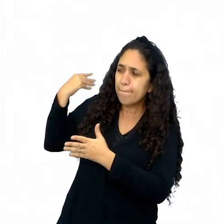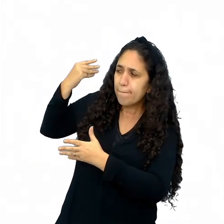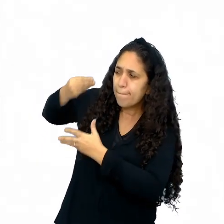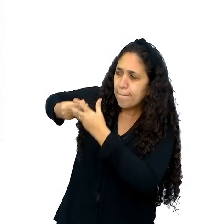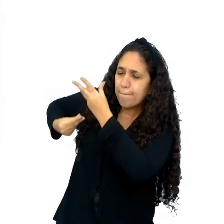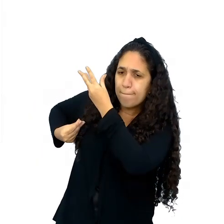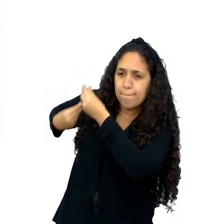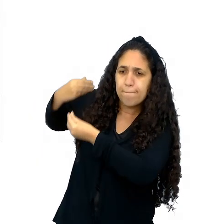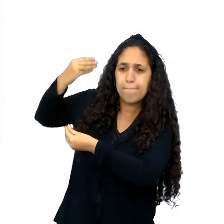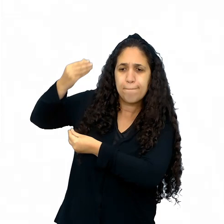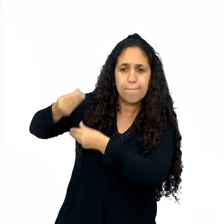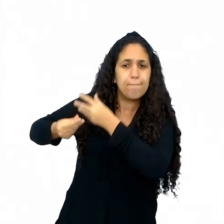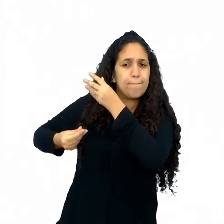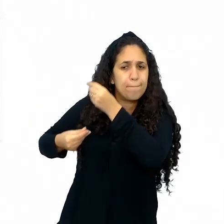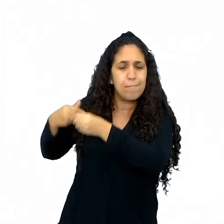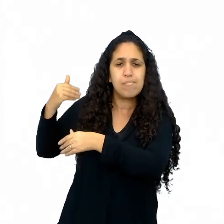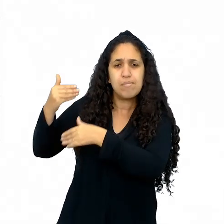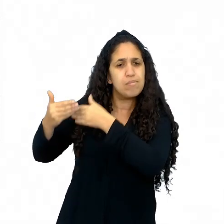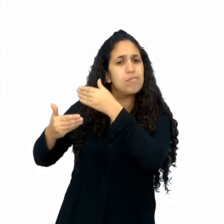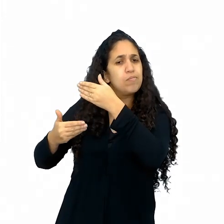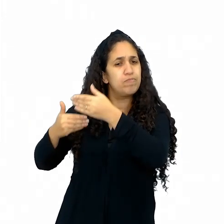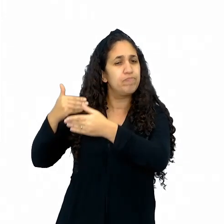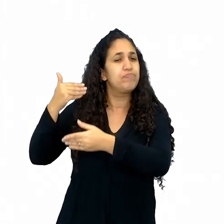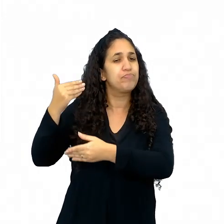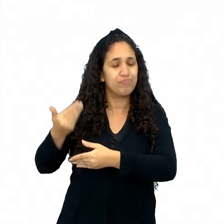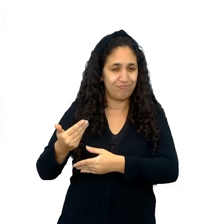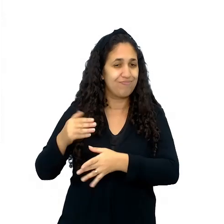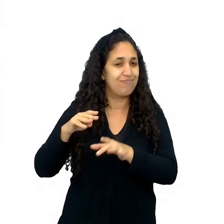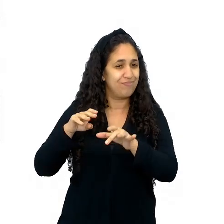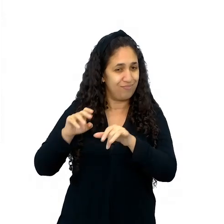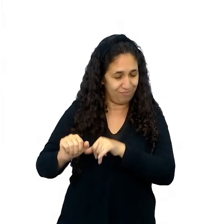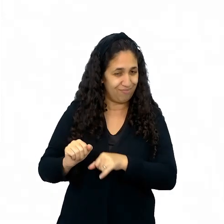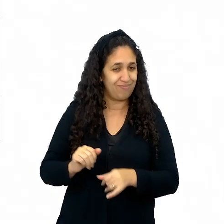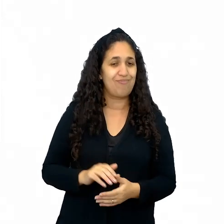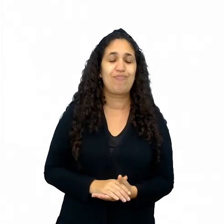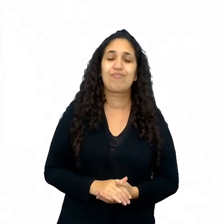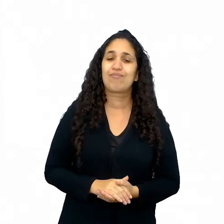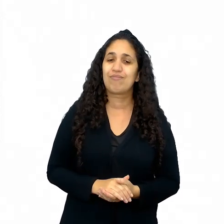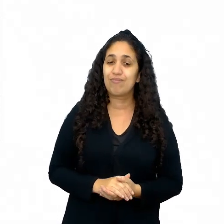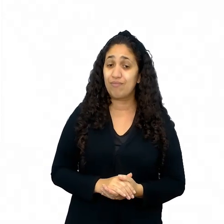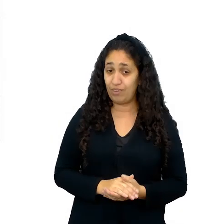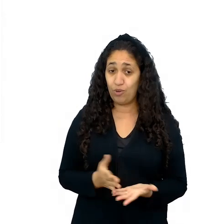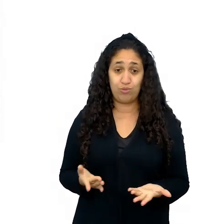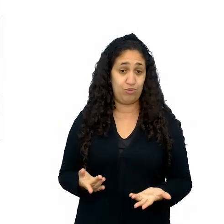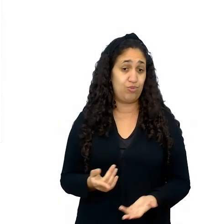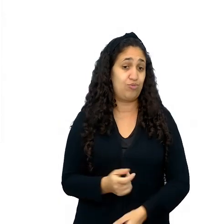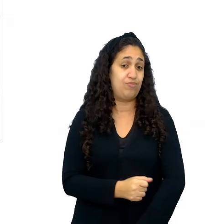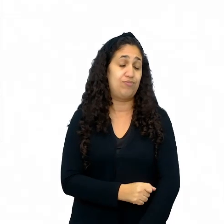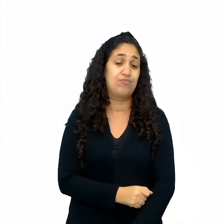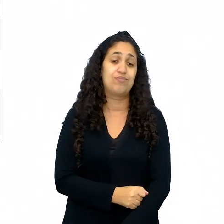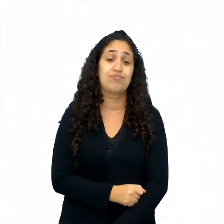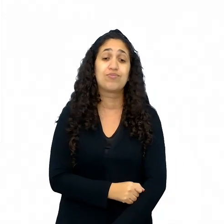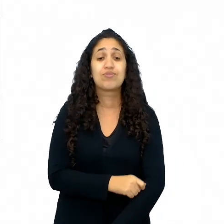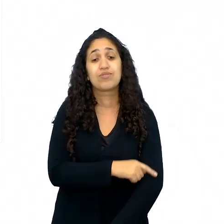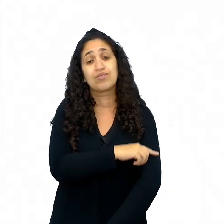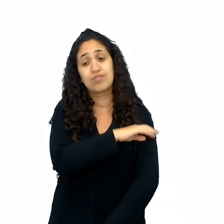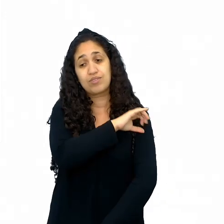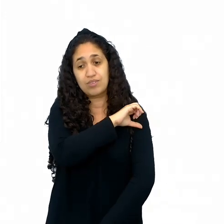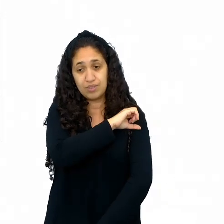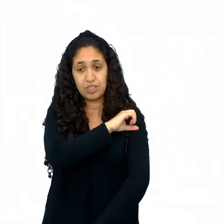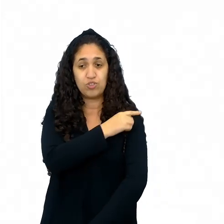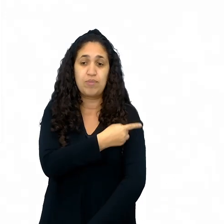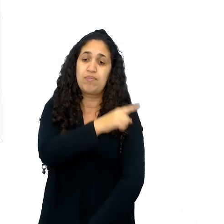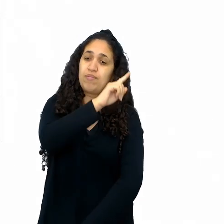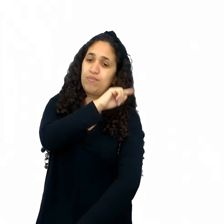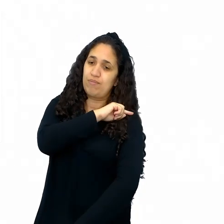vai construindo ao longo do percurso formativo dele aí, do ensino fundamental para o